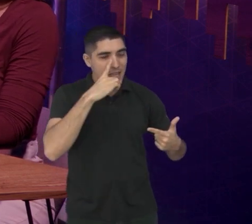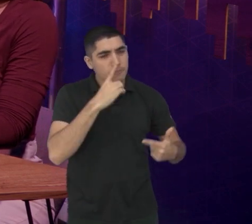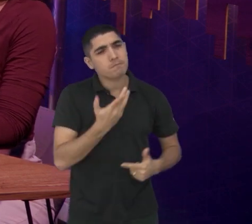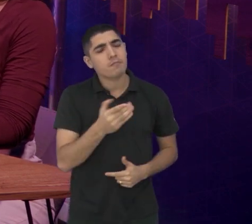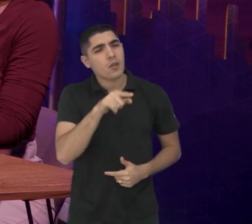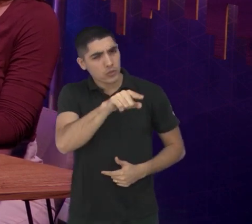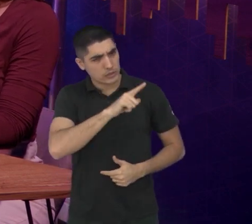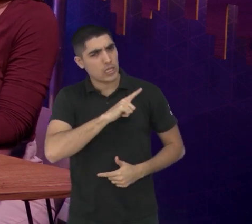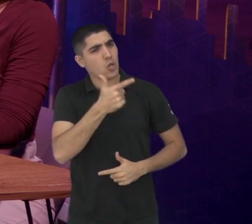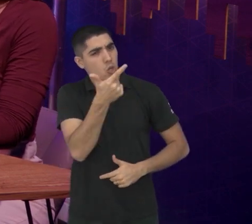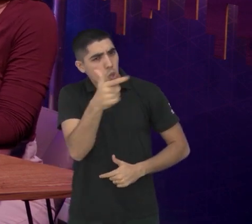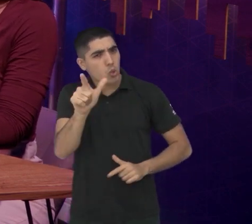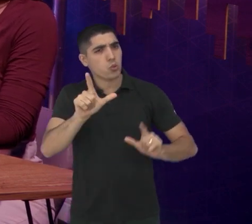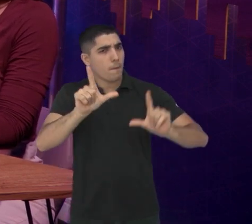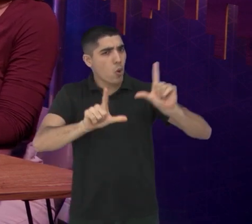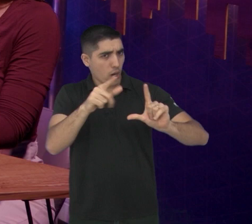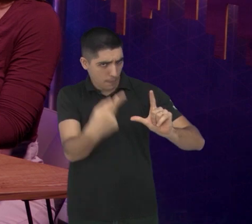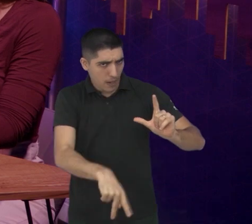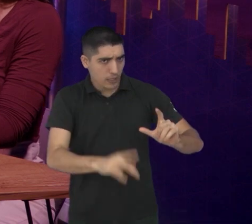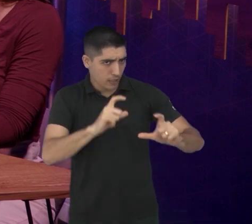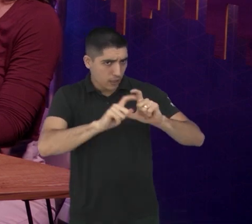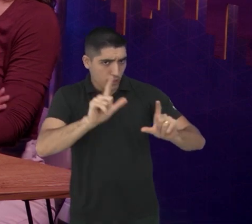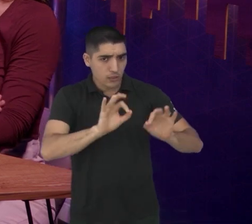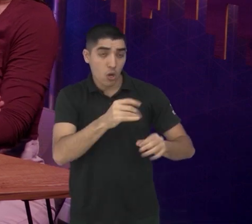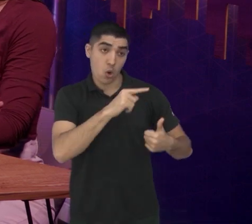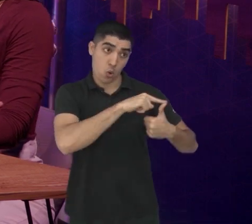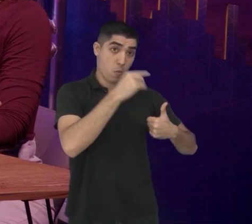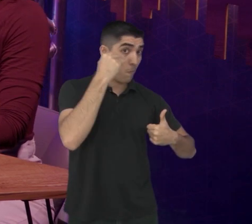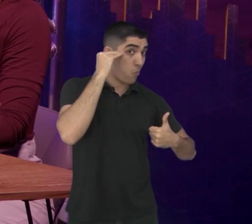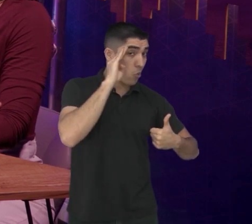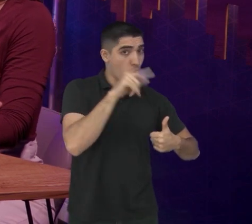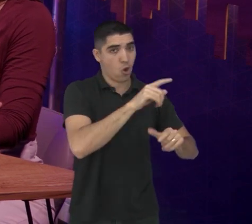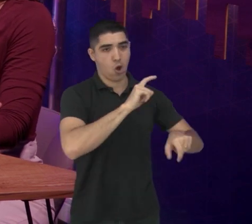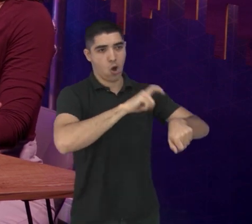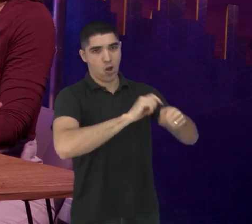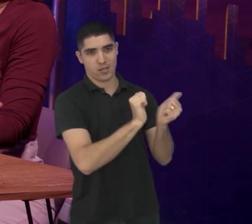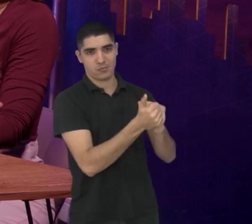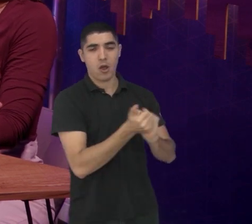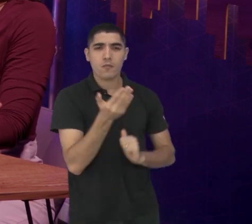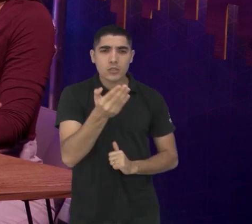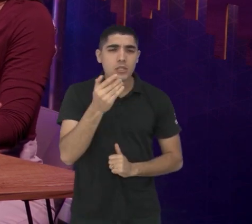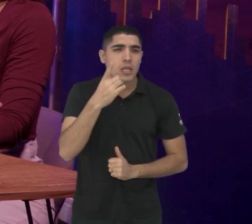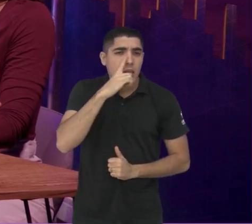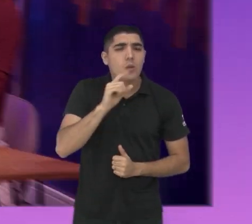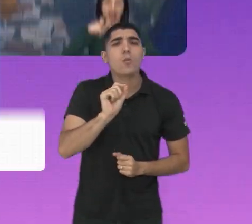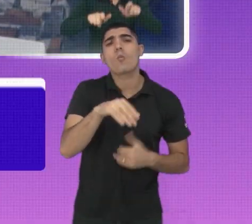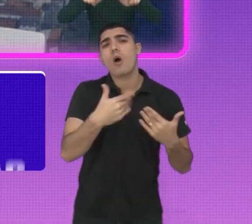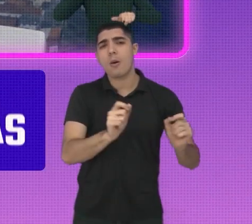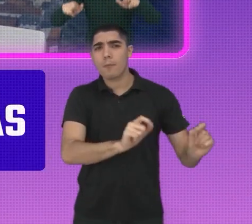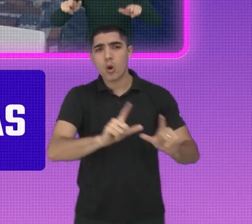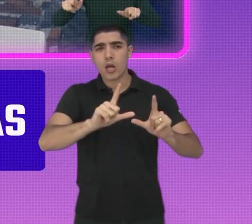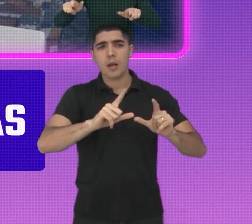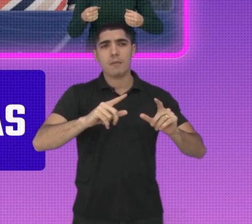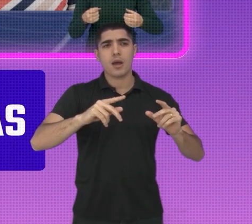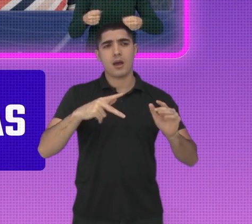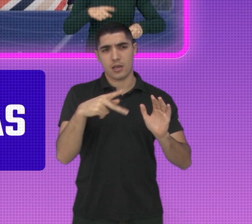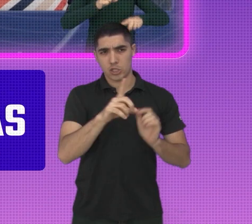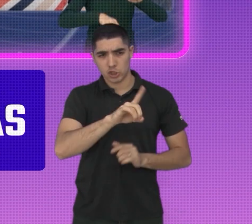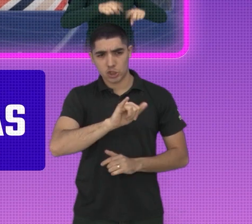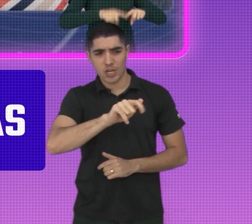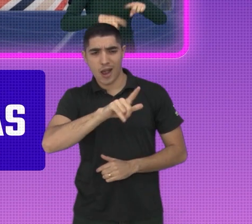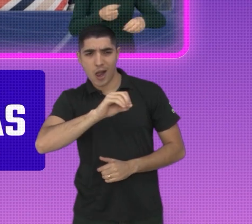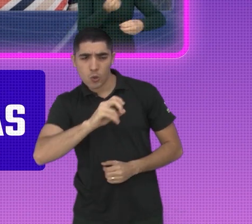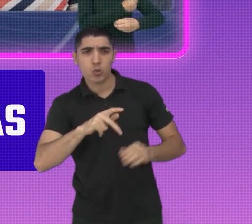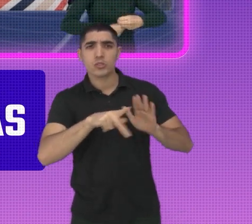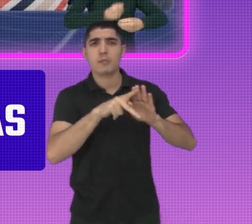é a Dani. E Dani, você também tem outros programas aqui na programação, né? O Bruno é do Hora do Esporte, a Dani tá com Diálogos da Cidade, Isso por todos